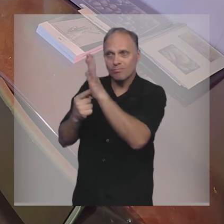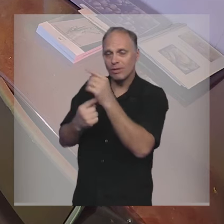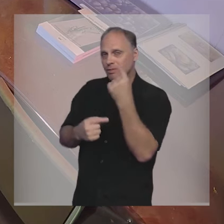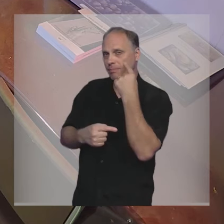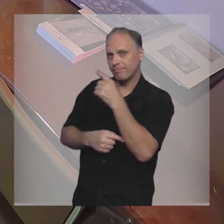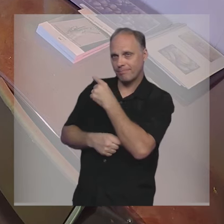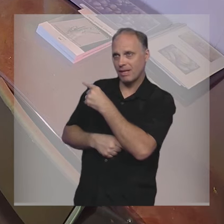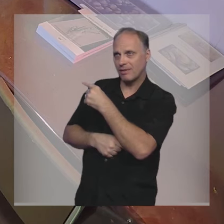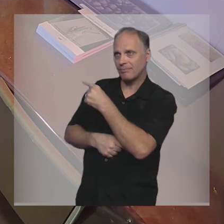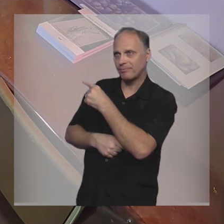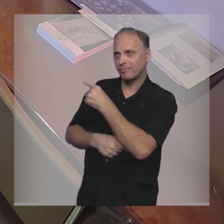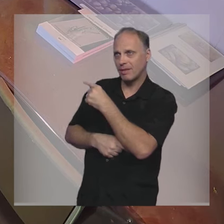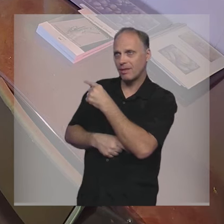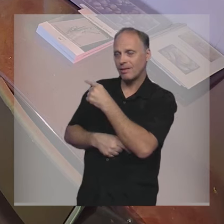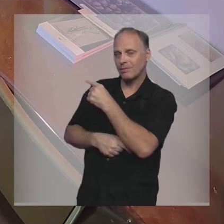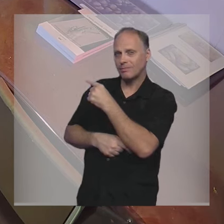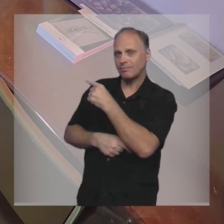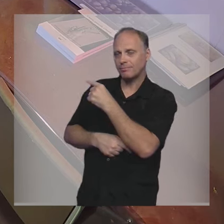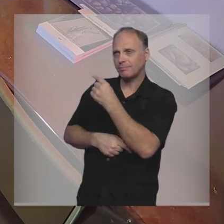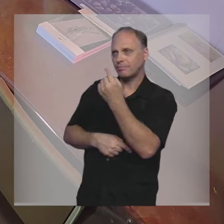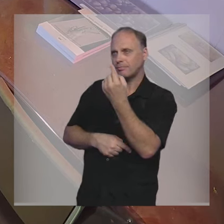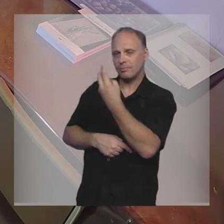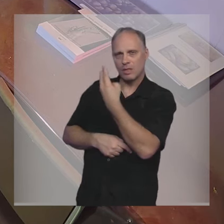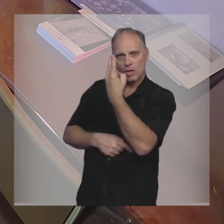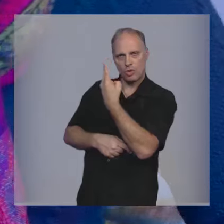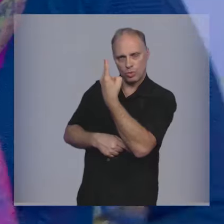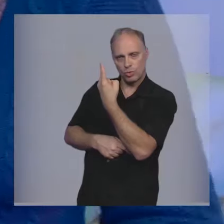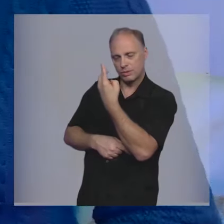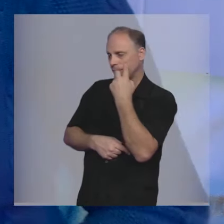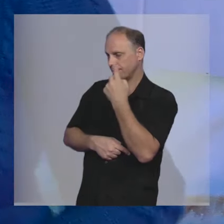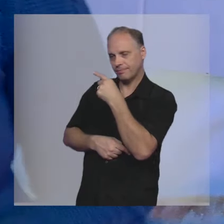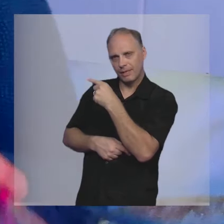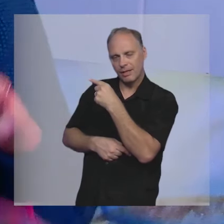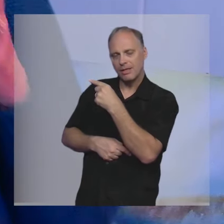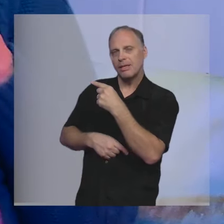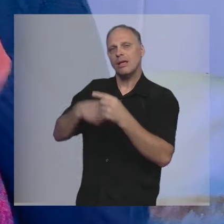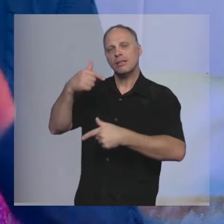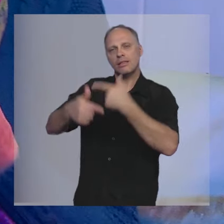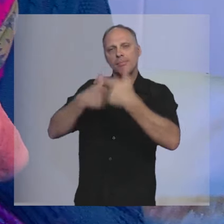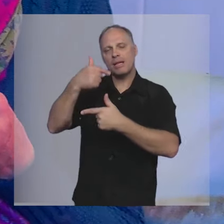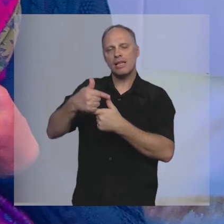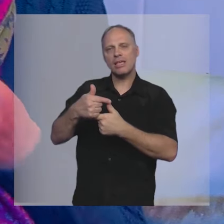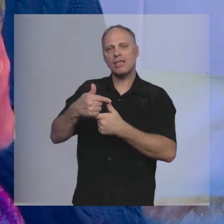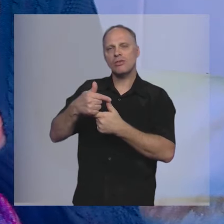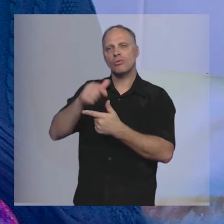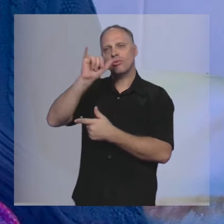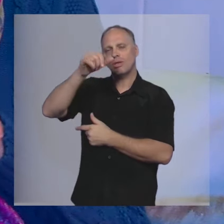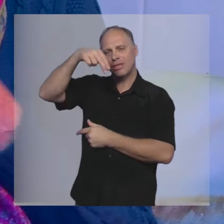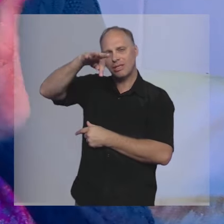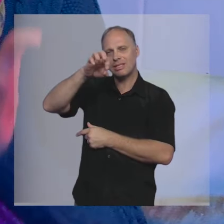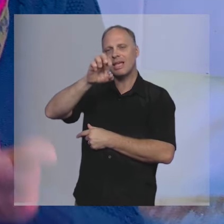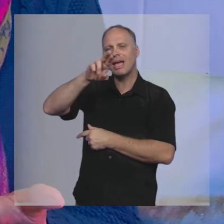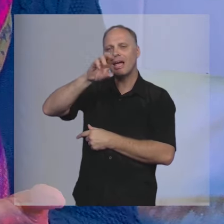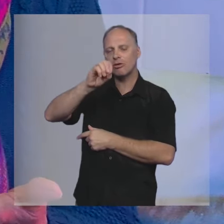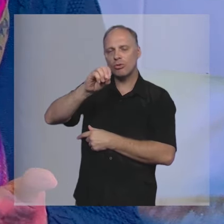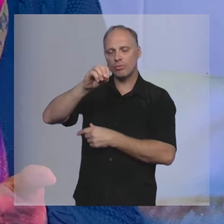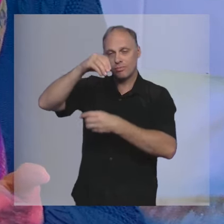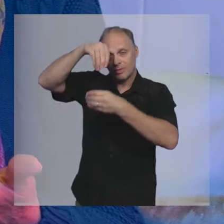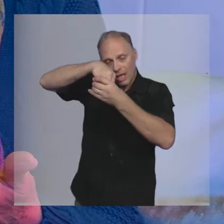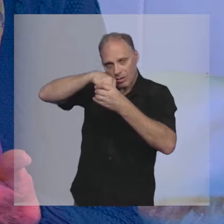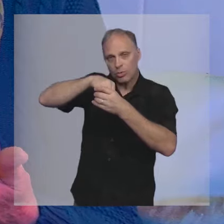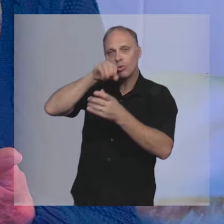né? Aqui, como esta e esta, que eu trabalhei interno, externo, escondido,